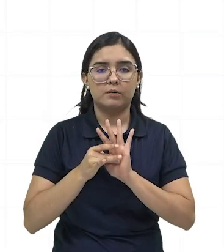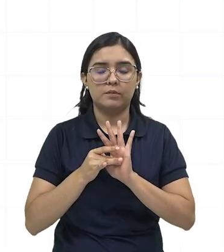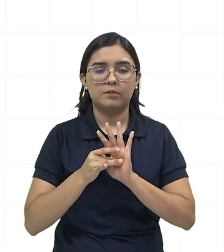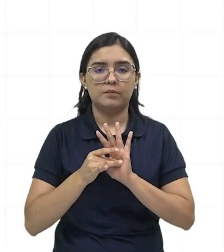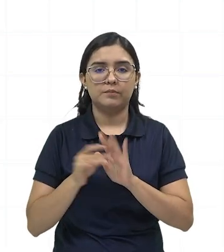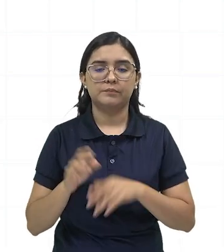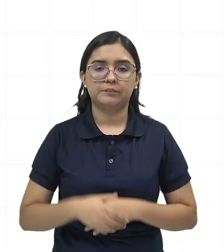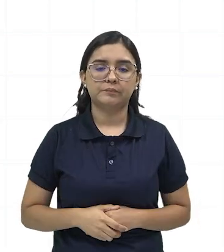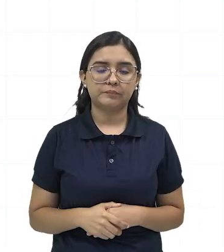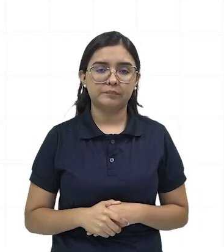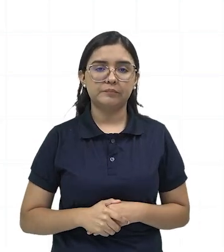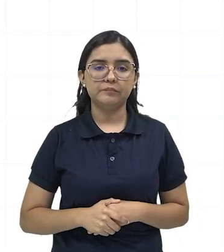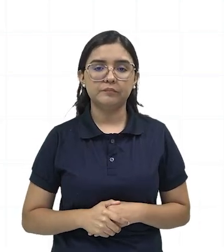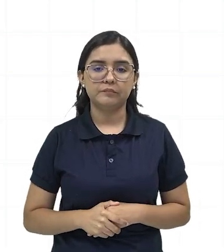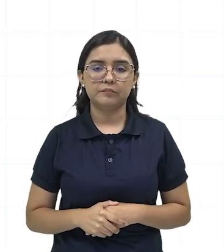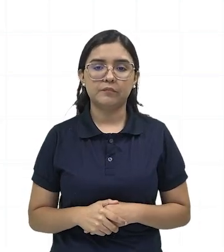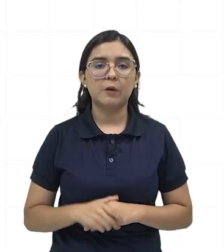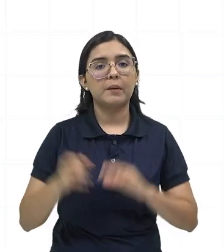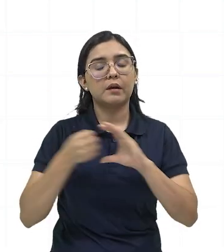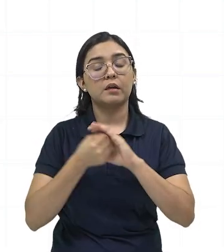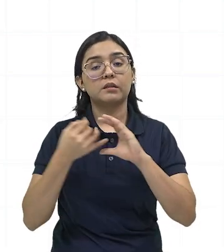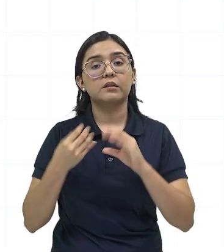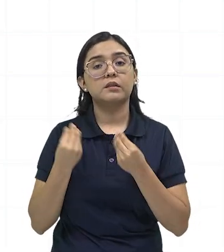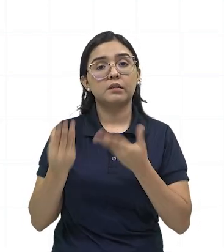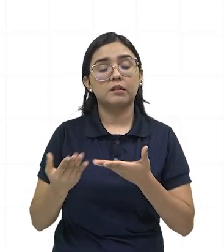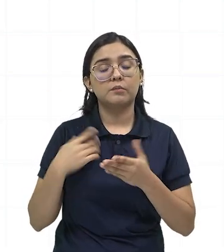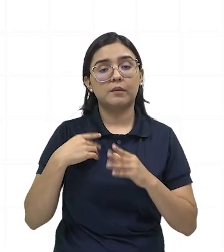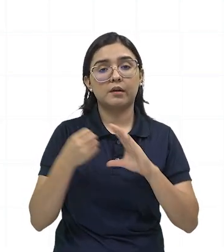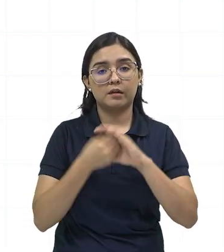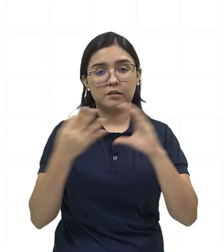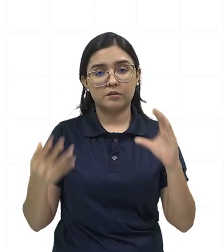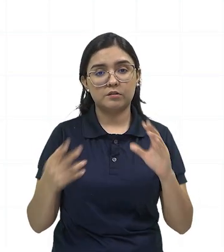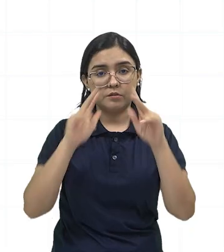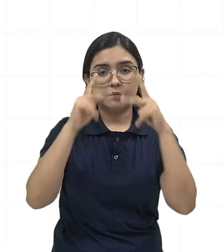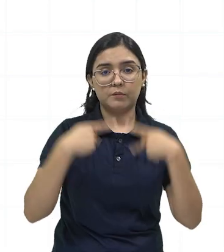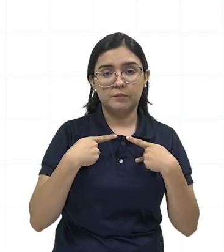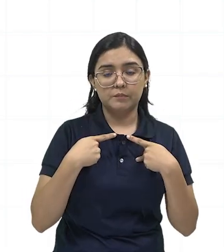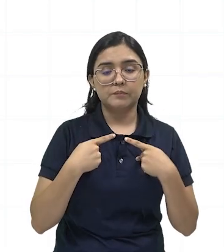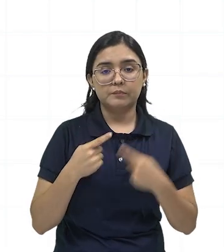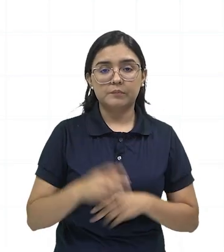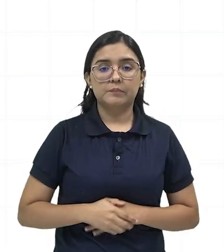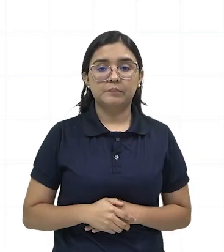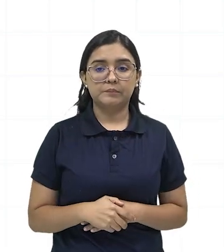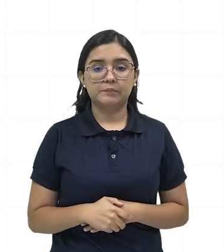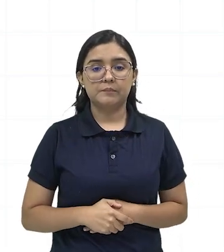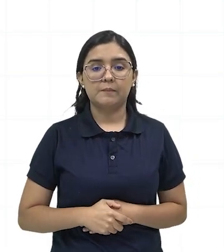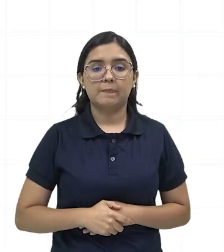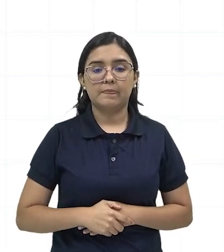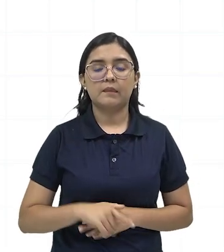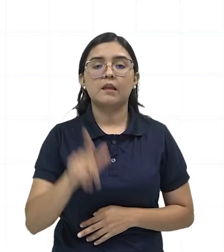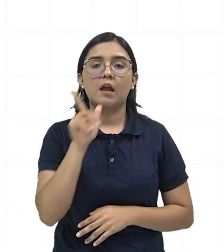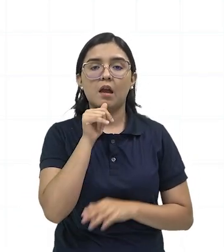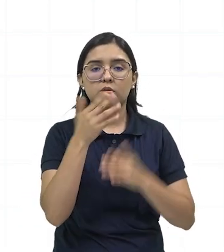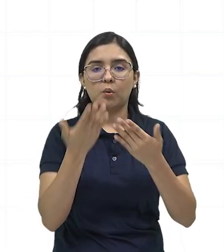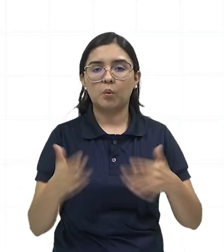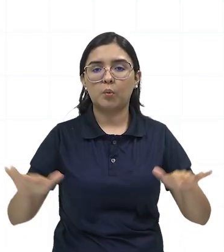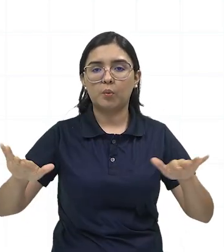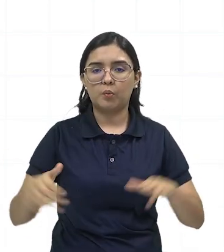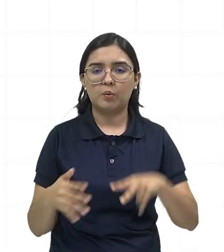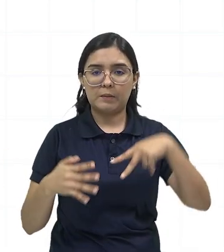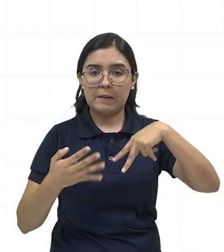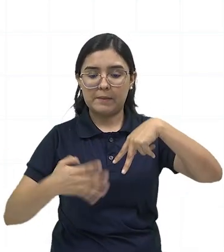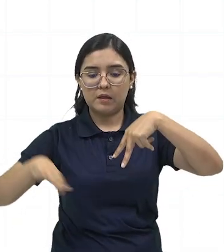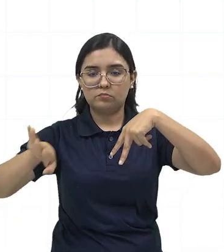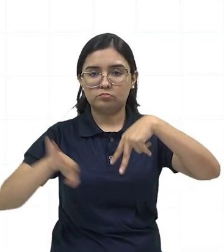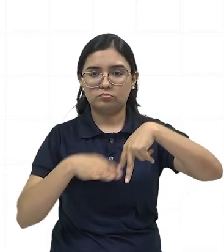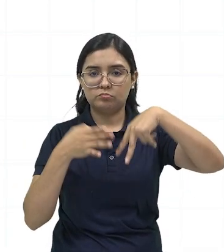está humanizando o vento, como se ele fosse uma pessoa, para beijar, né? As ondas lambem minhas